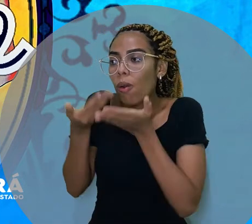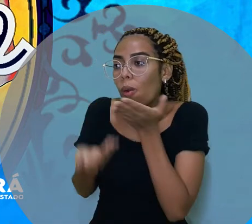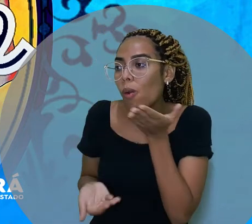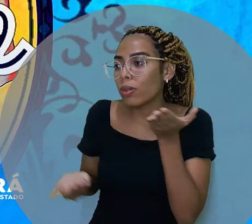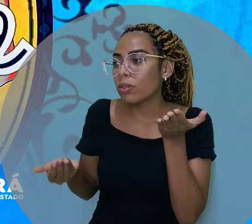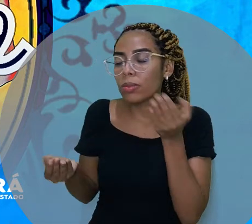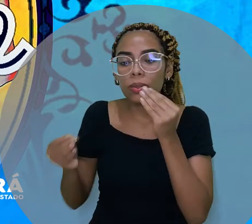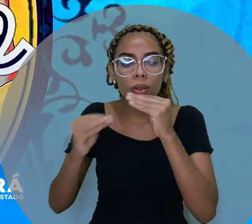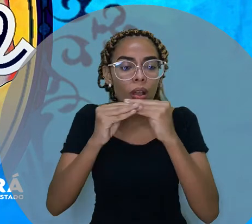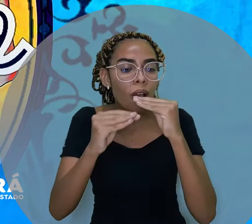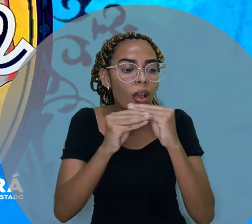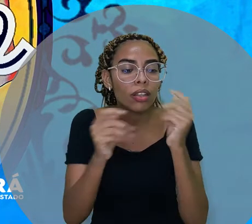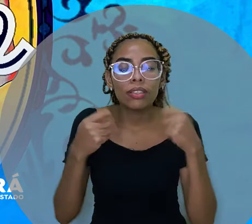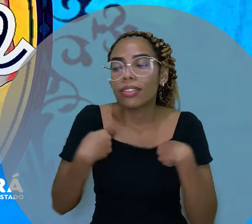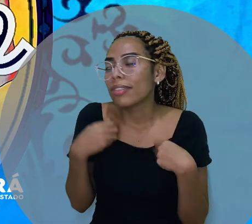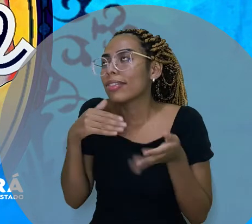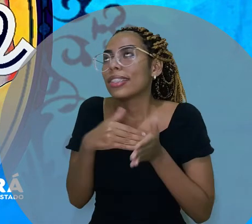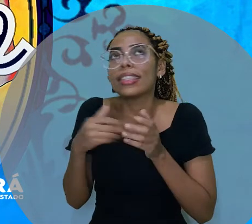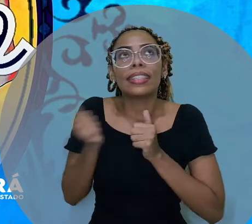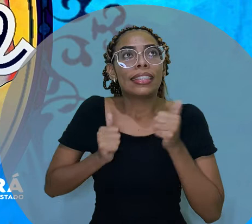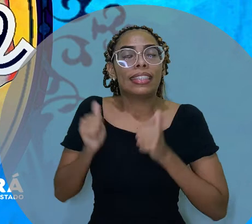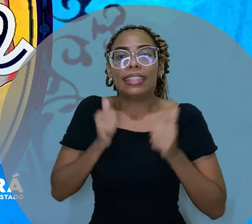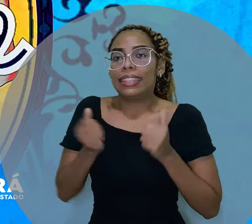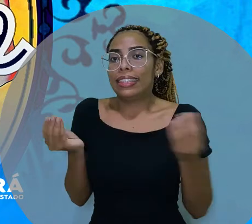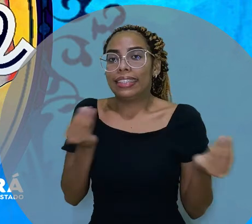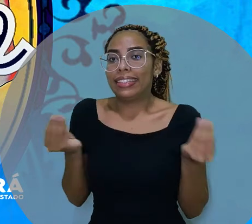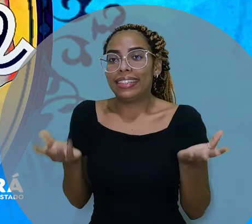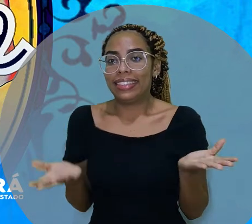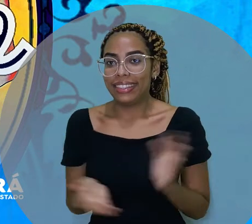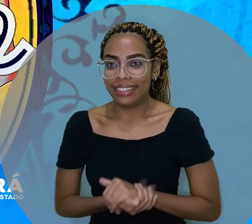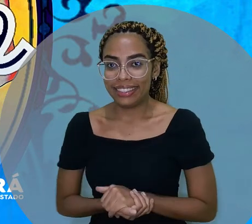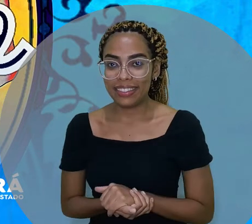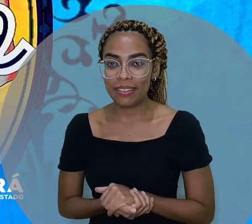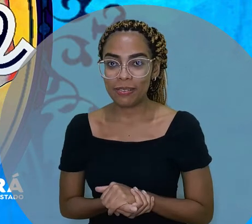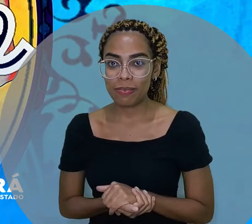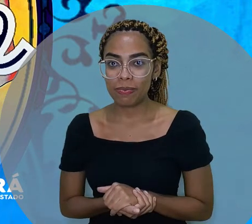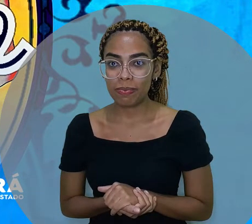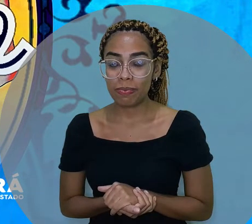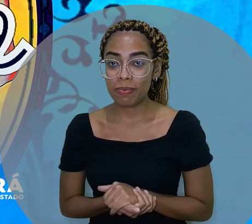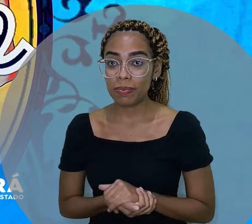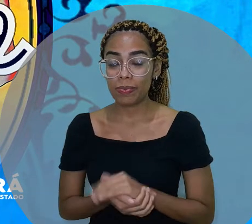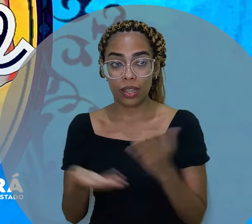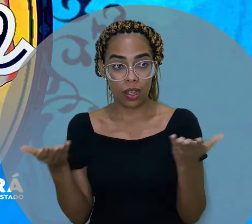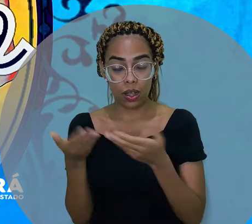do universo ou ao derradeiro capítulo da radionovela preferida.